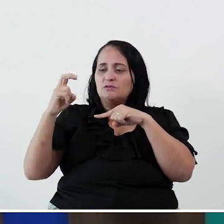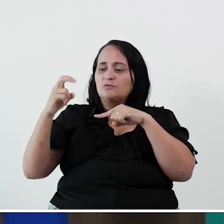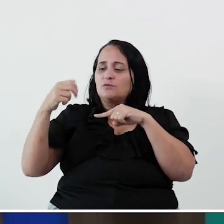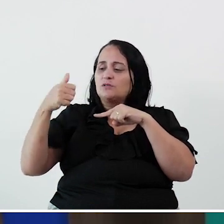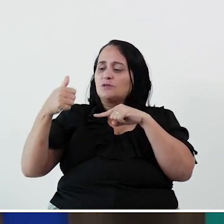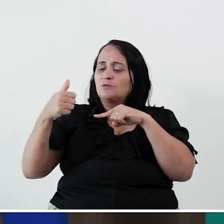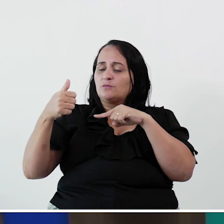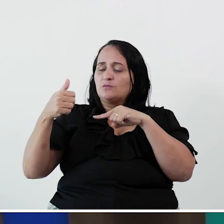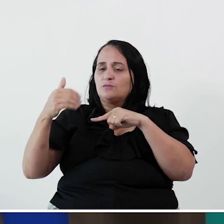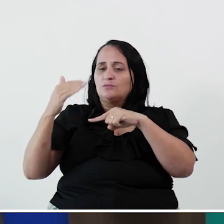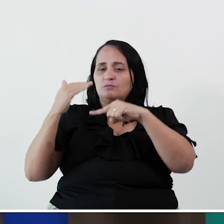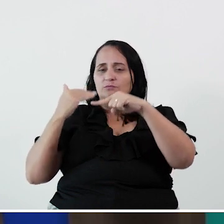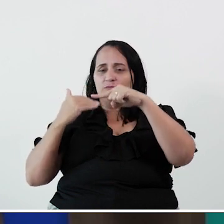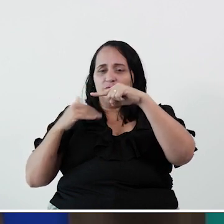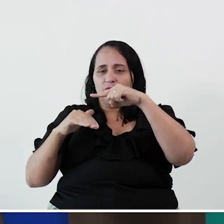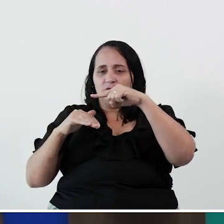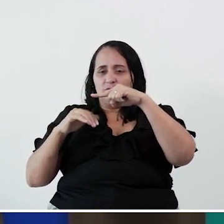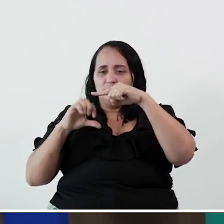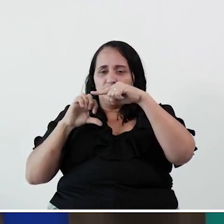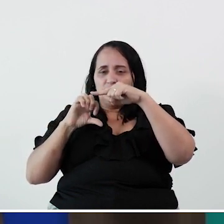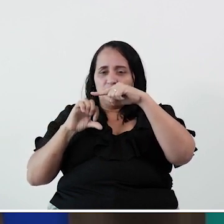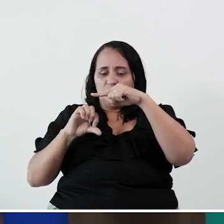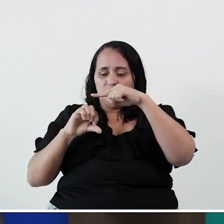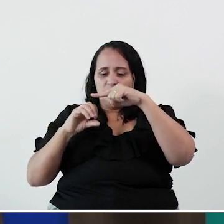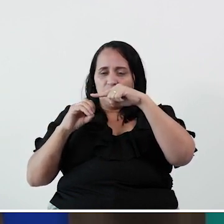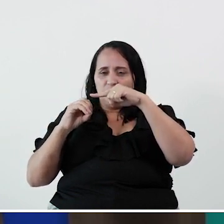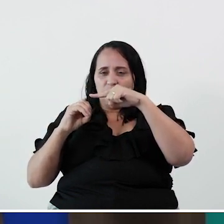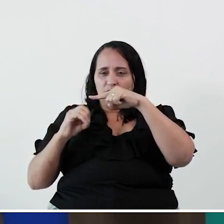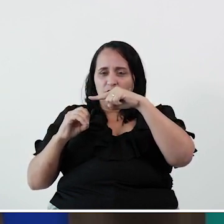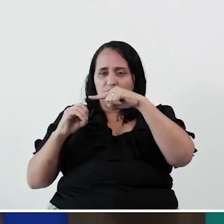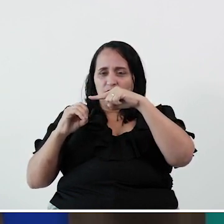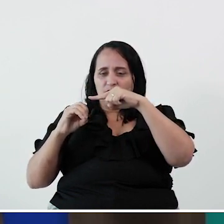2151 sobre 990.